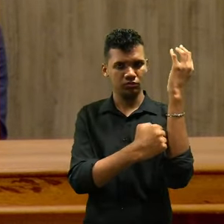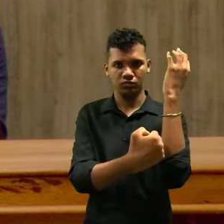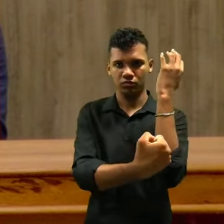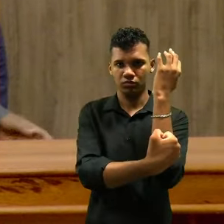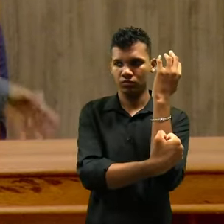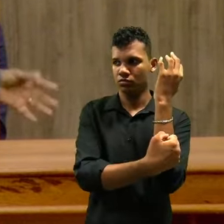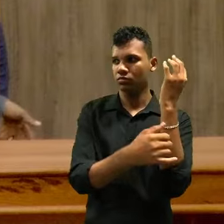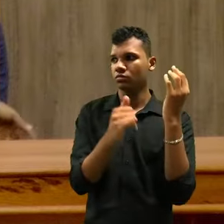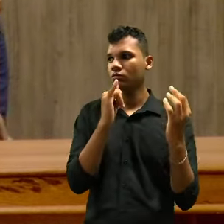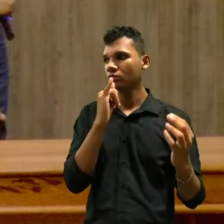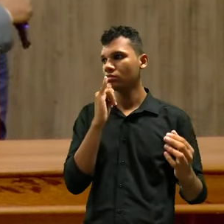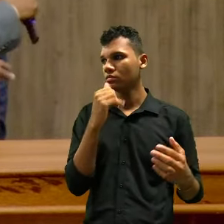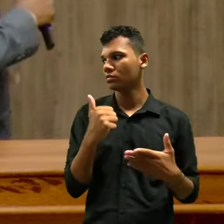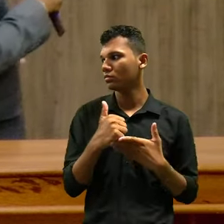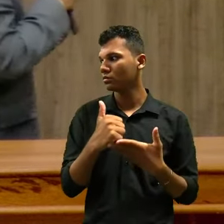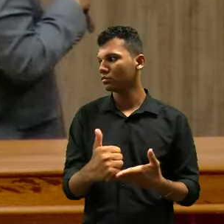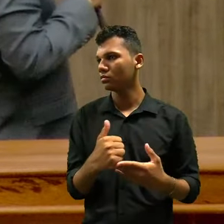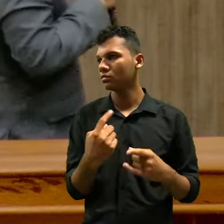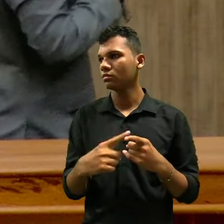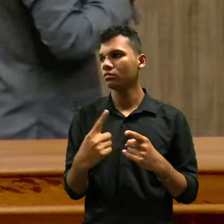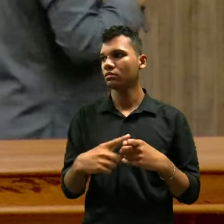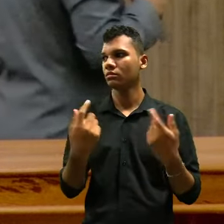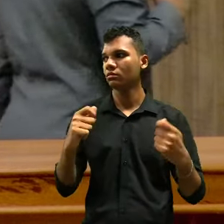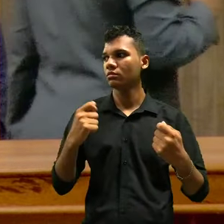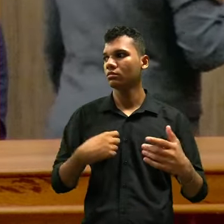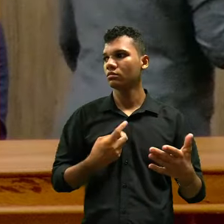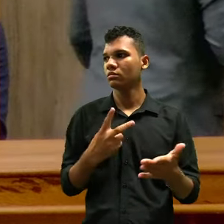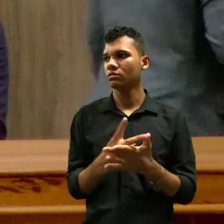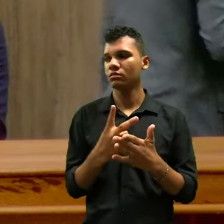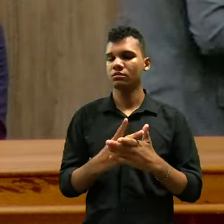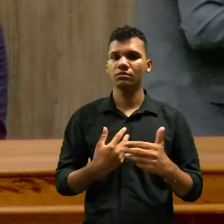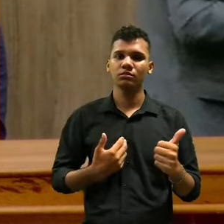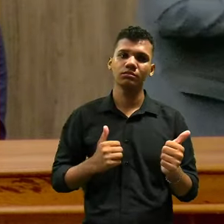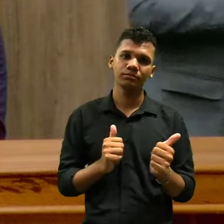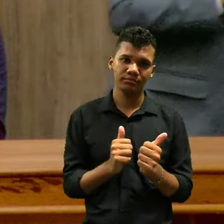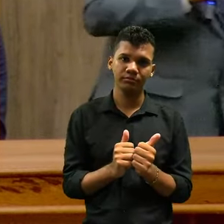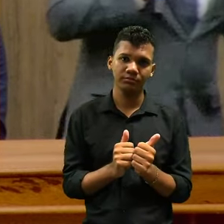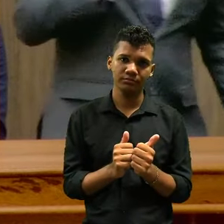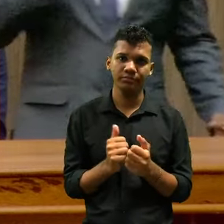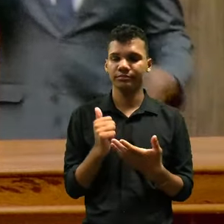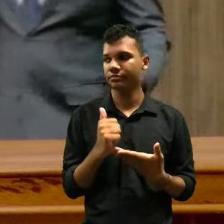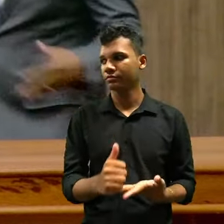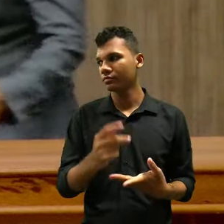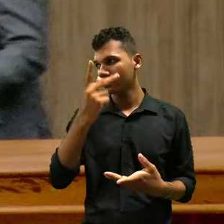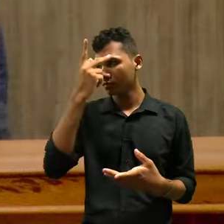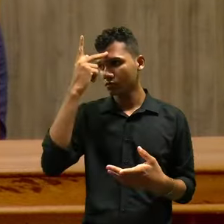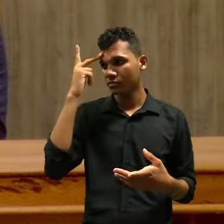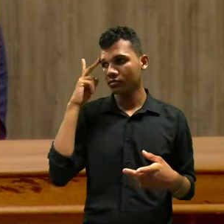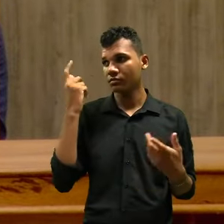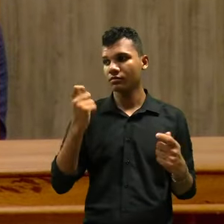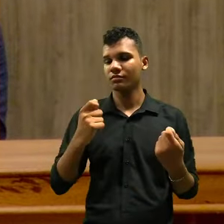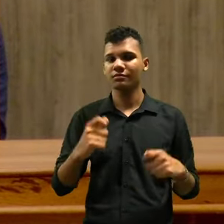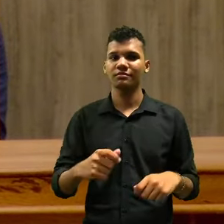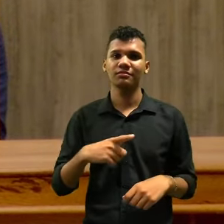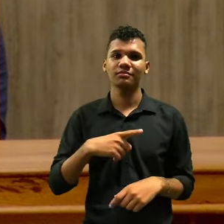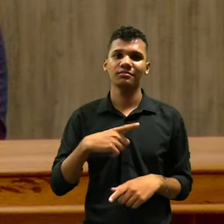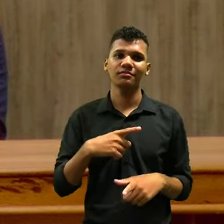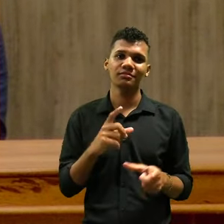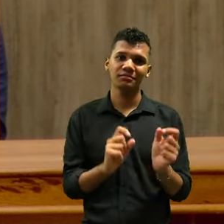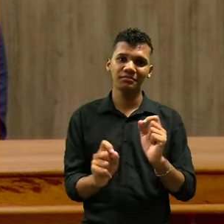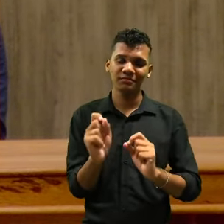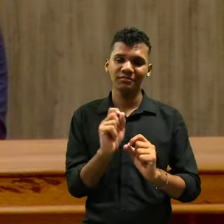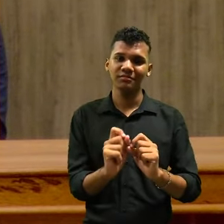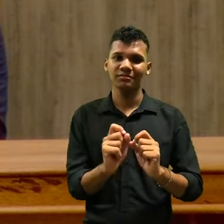igreja que sempre tem que ter um pauzinho do lado dele ele sempre tem que ter o quê